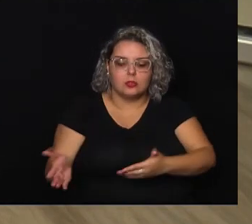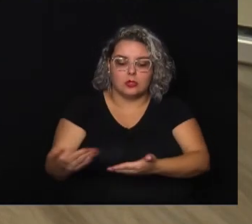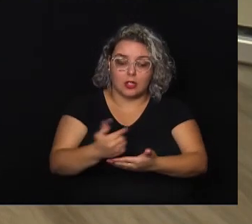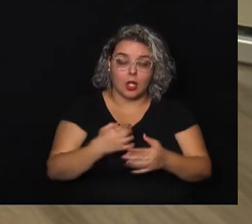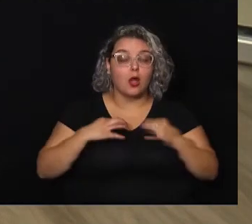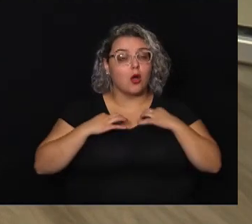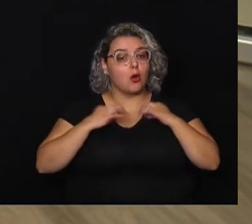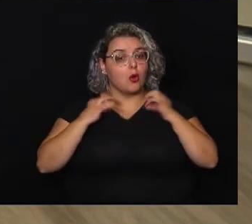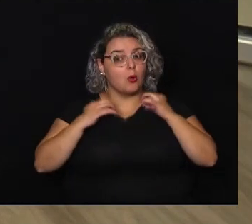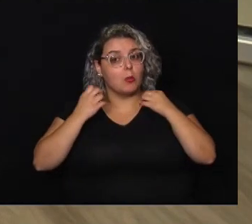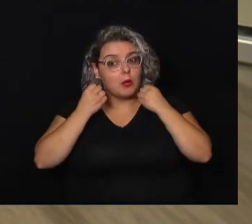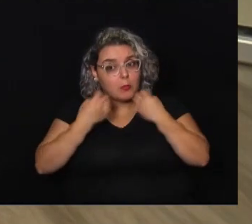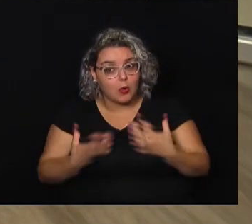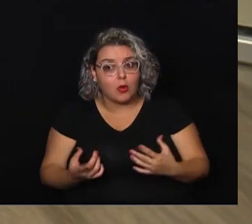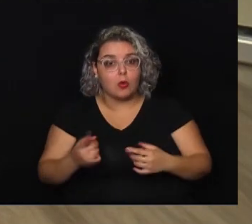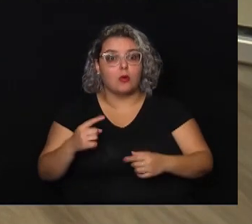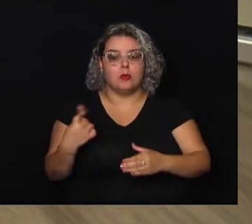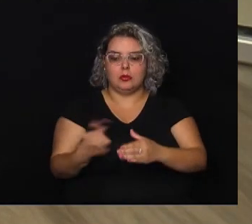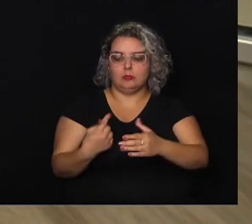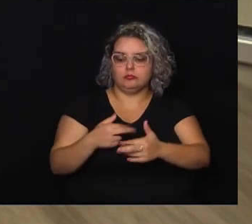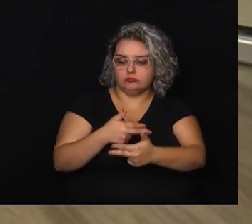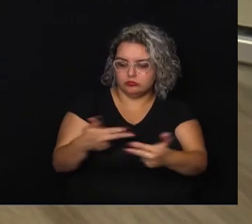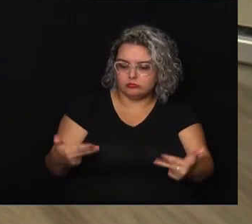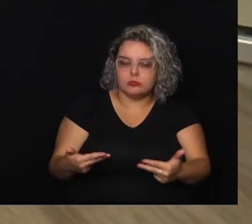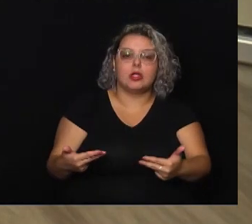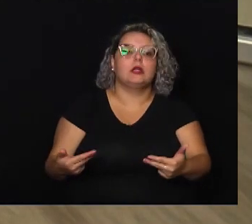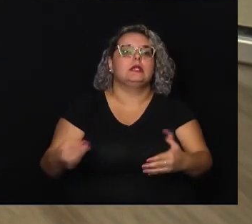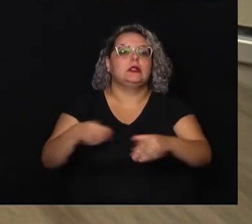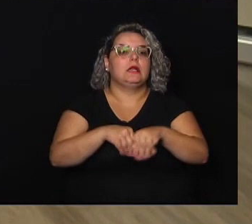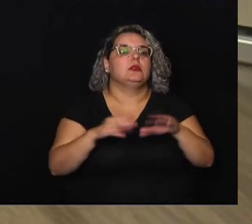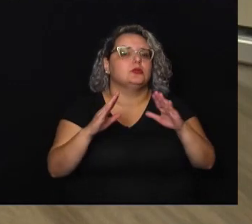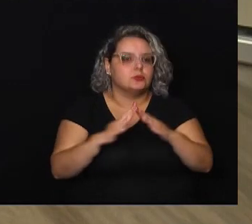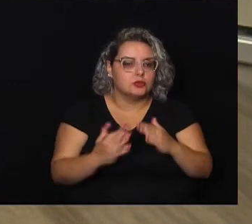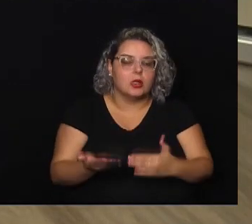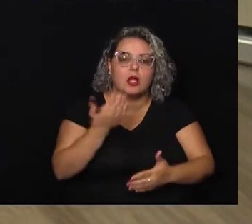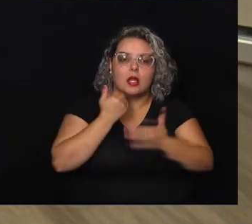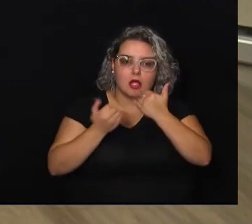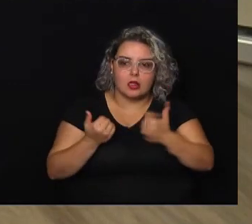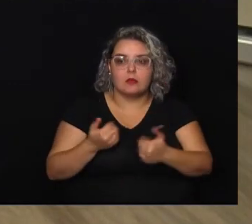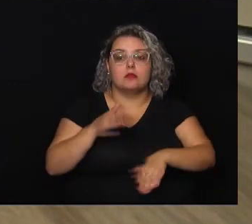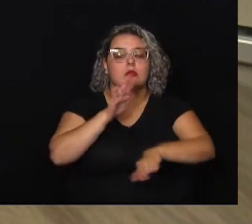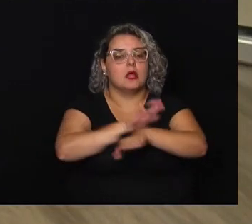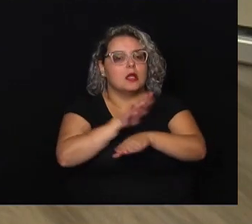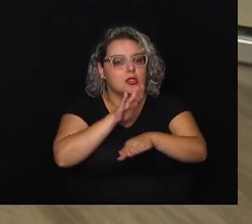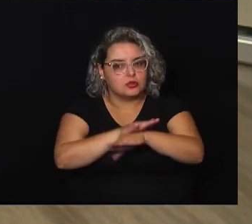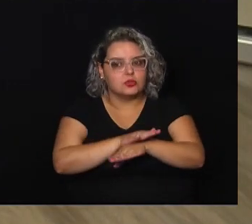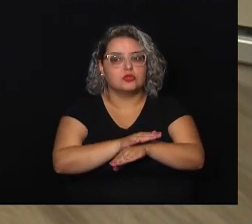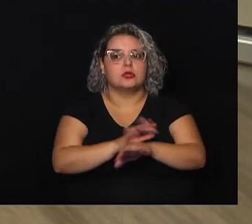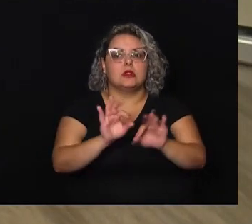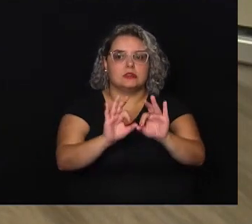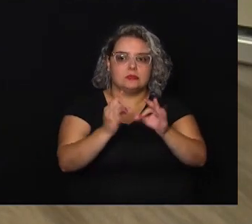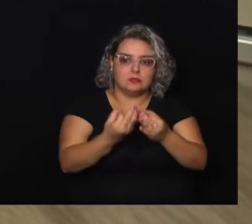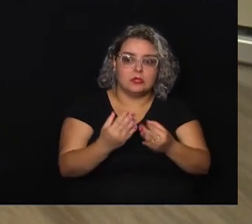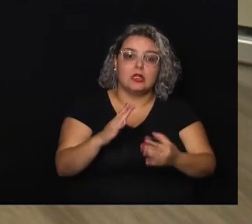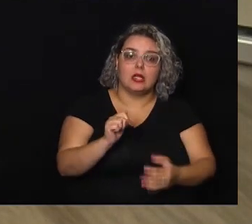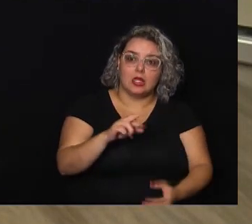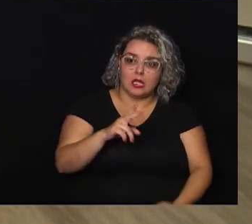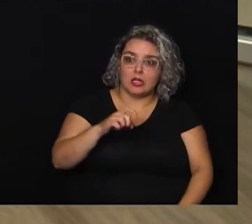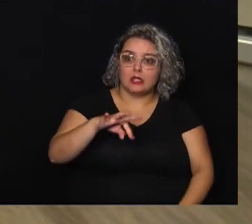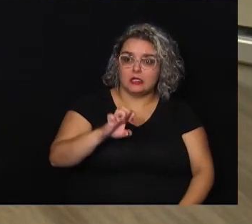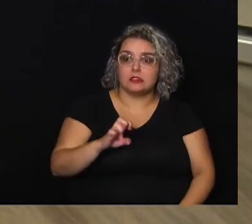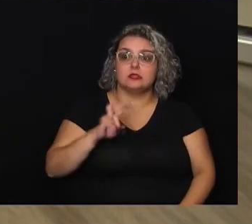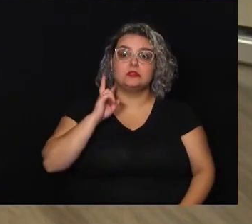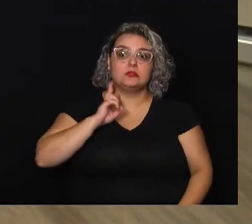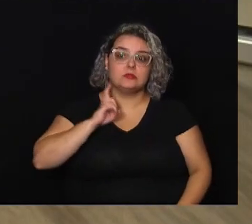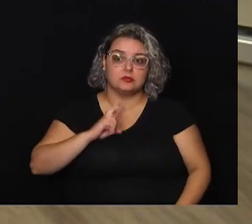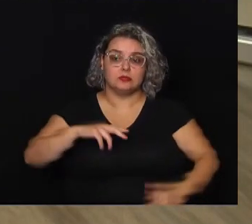bom estado, eletrodoméstico na sua residência, alimentação para ajudar essas famílias carentes, vítimas dessas enchentes. Ocine, a gente